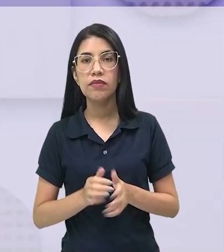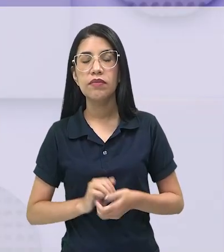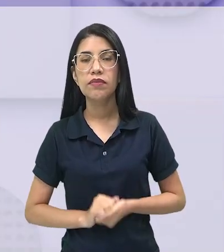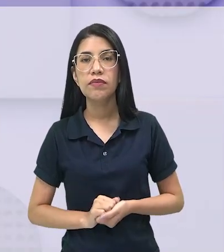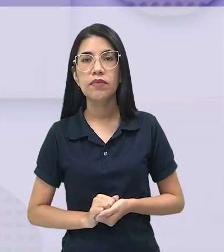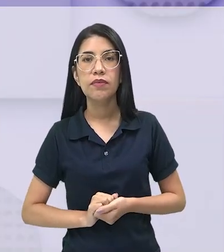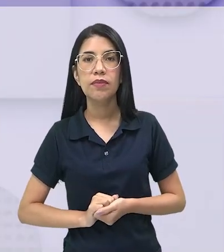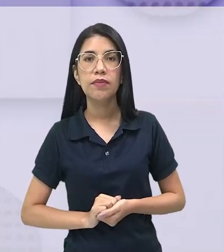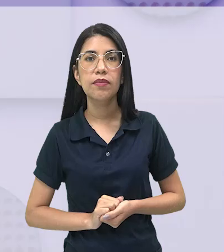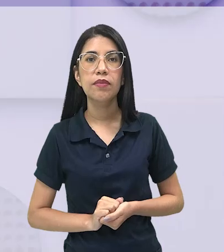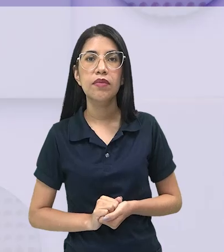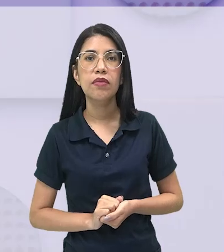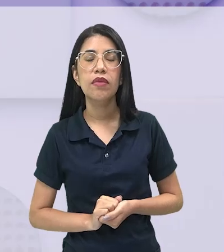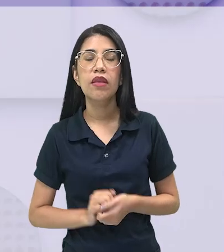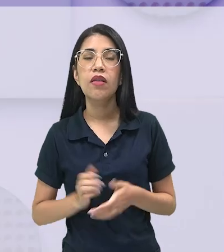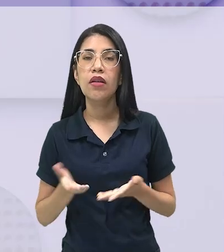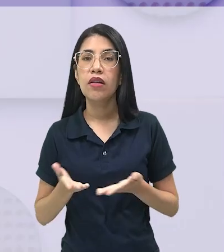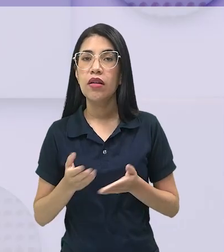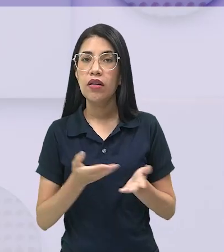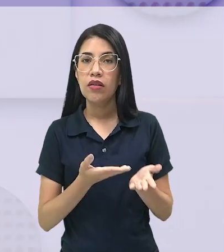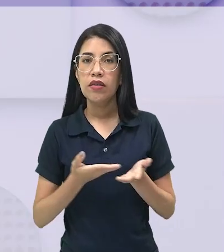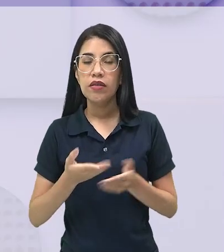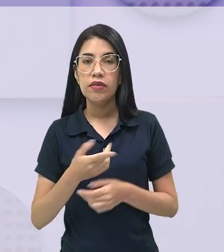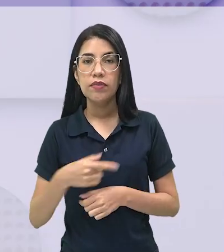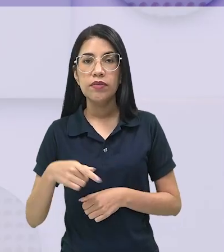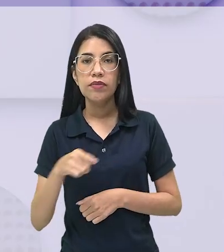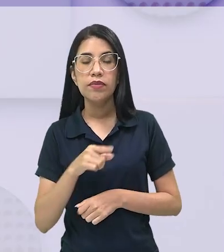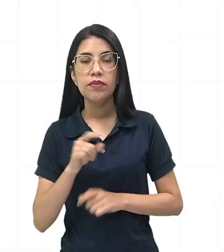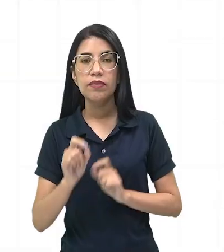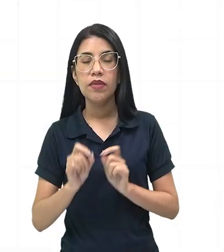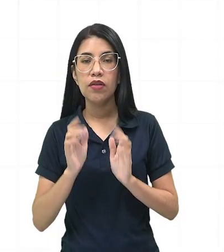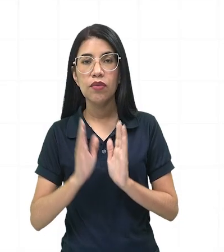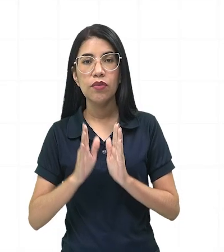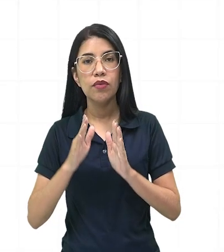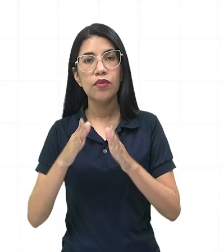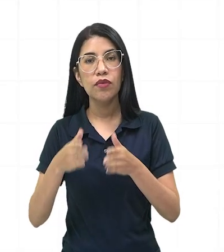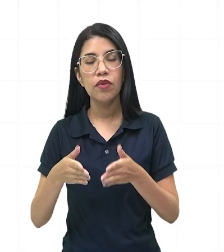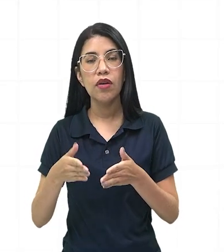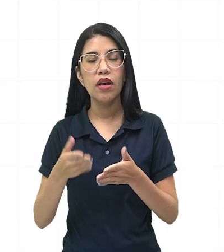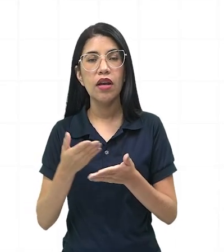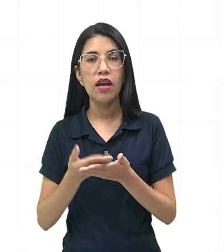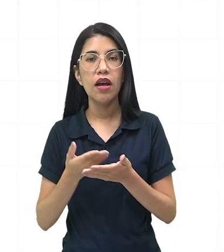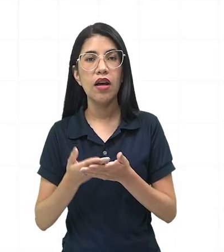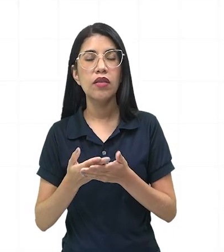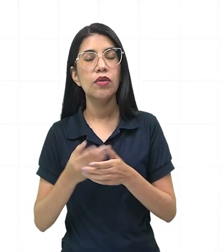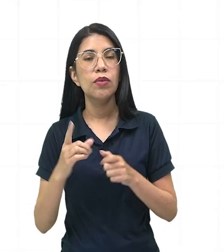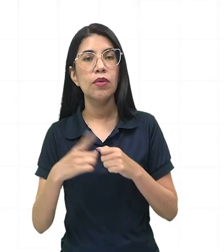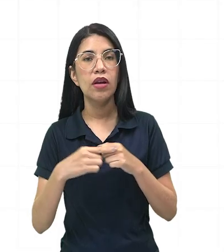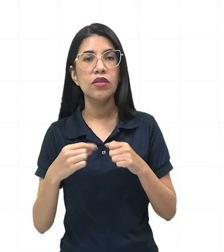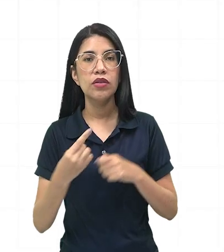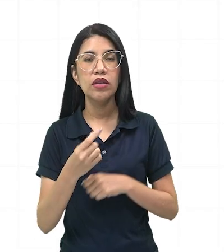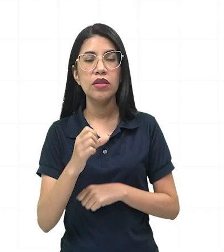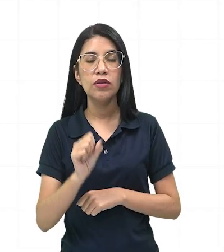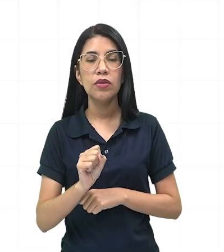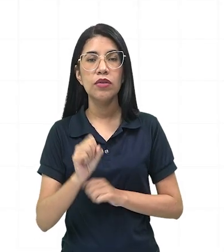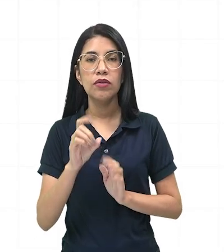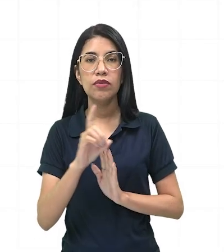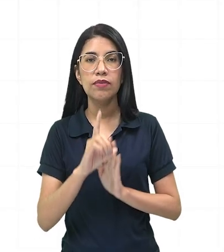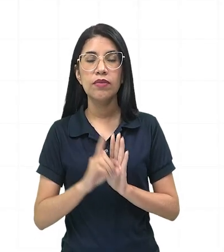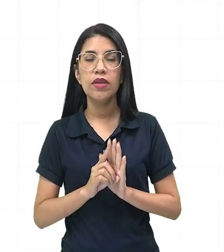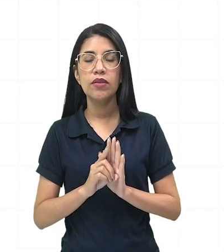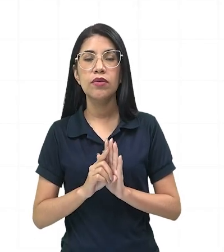né? Então, quero te convidar para olharmos com muita atenção o artigo 18 da Declaração Universal dos Direitos